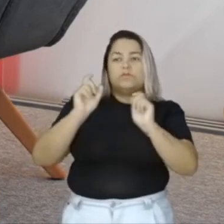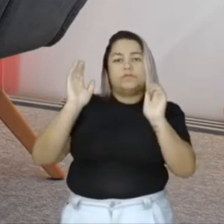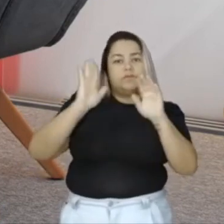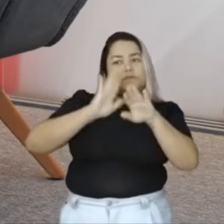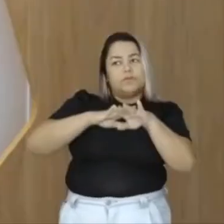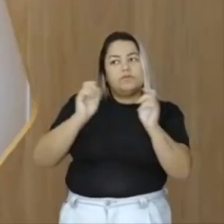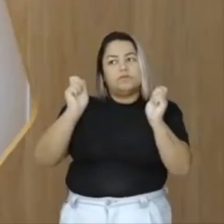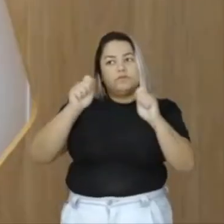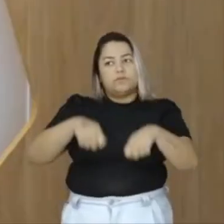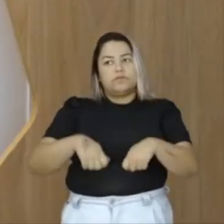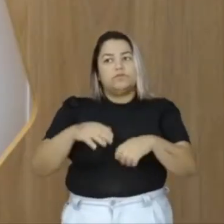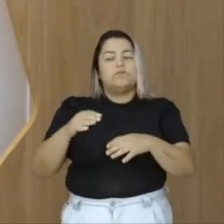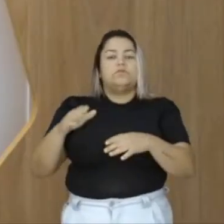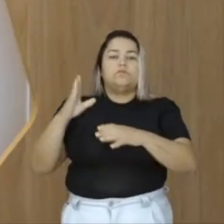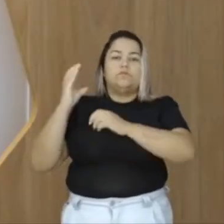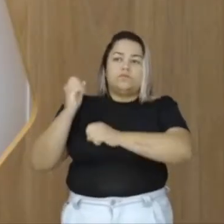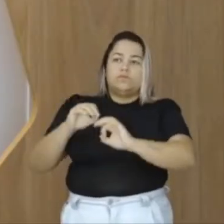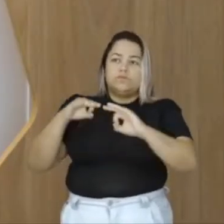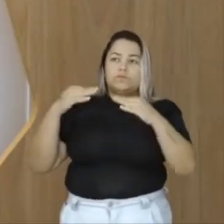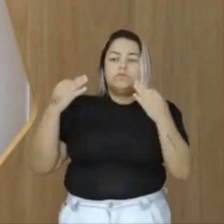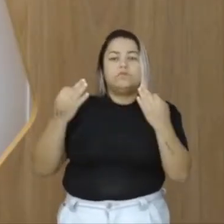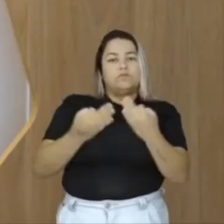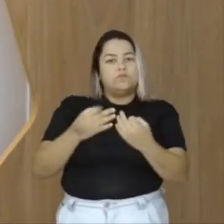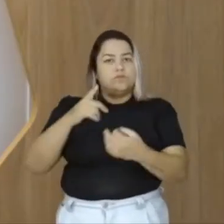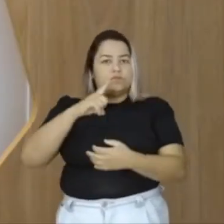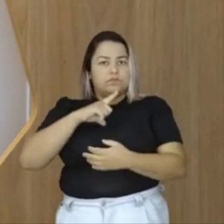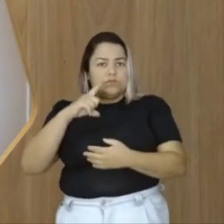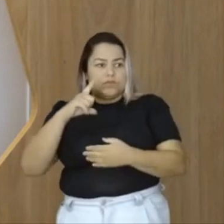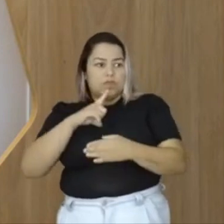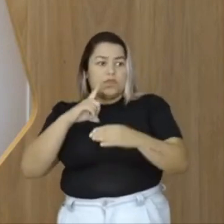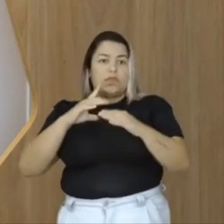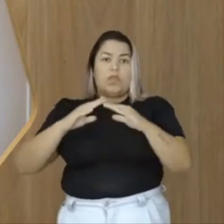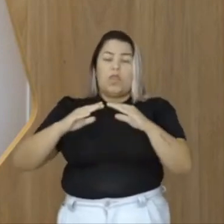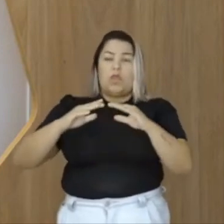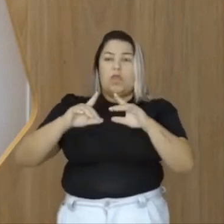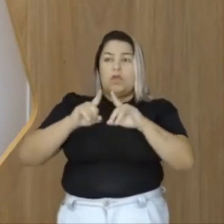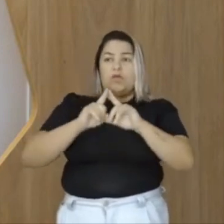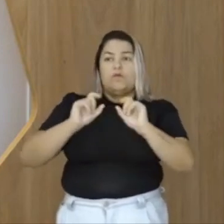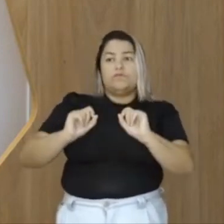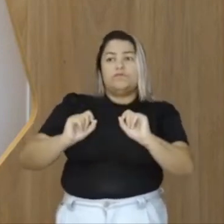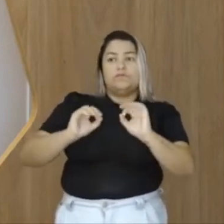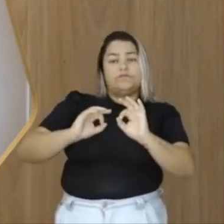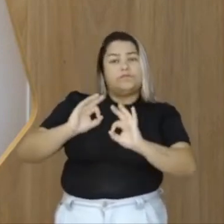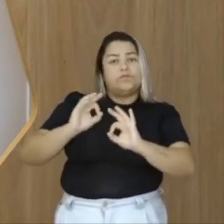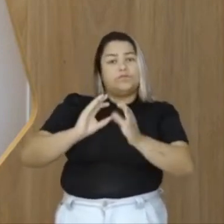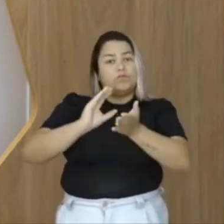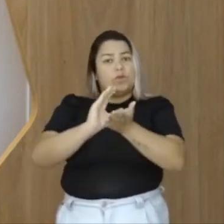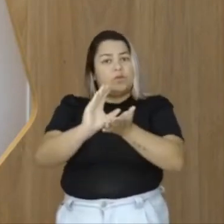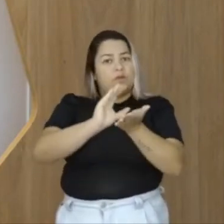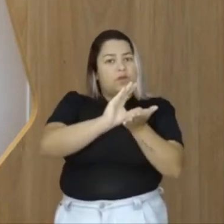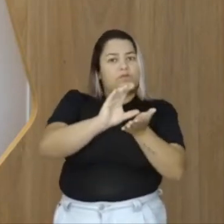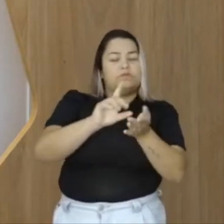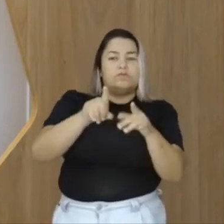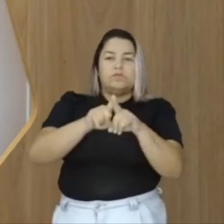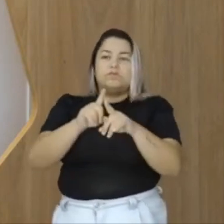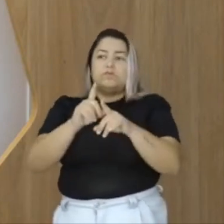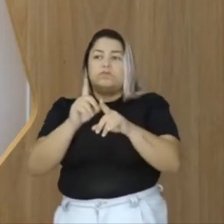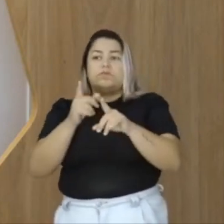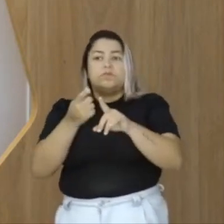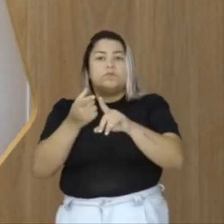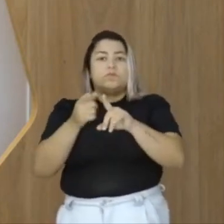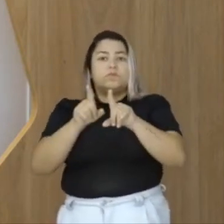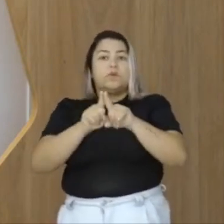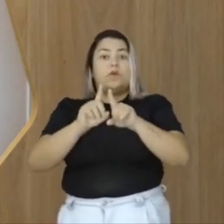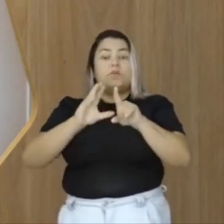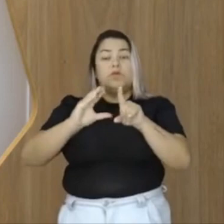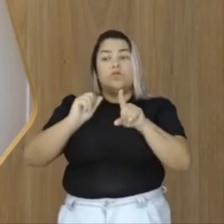gente precisa lembrar que houve um desmonte das políticas sociais, seja nos repasses de recurso, na desestruturação do